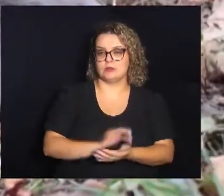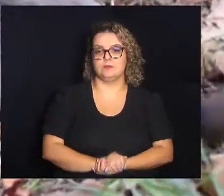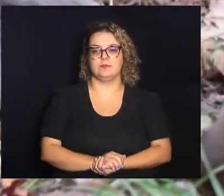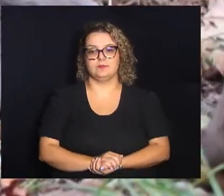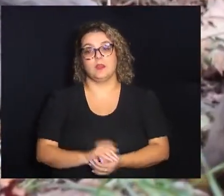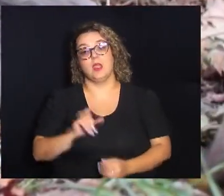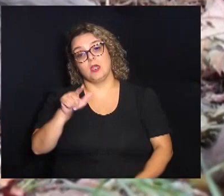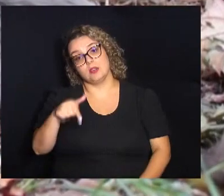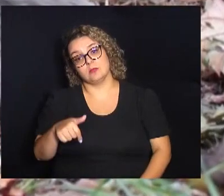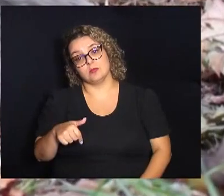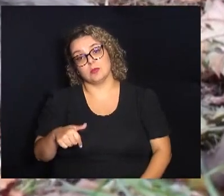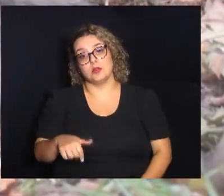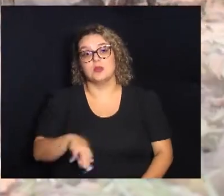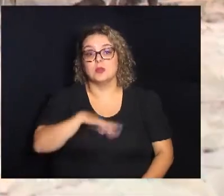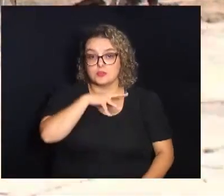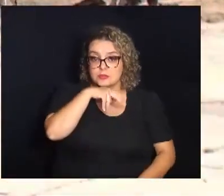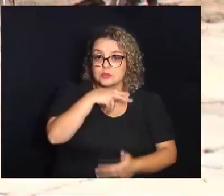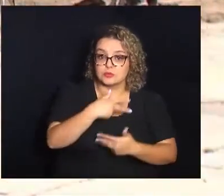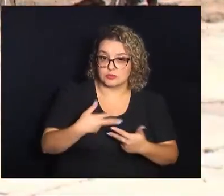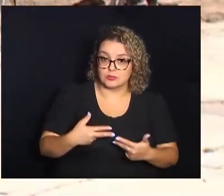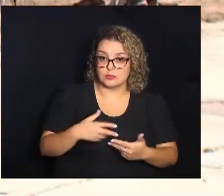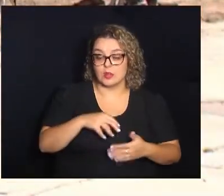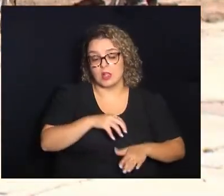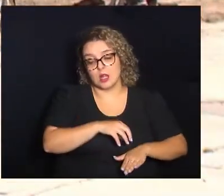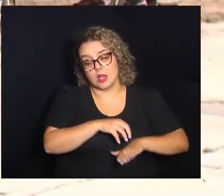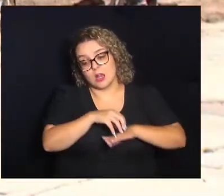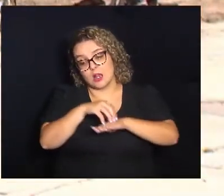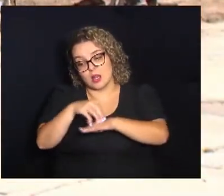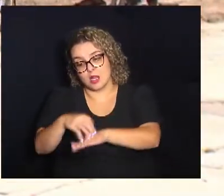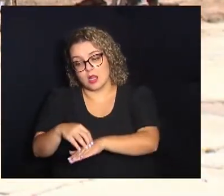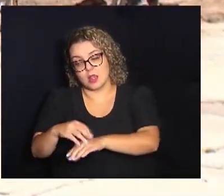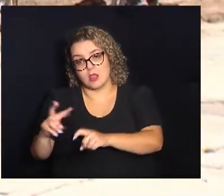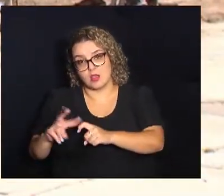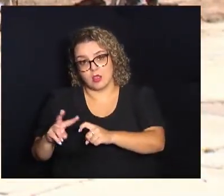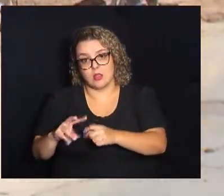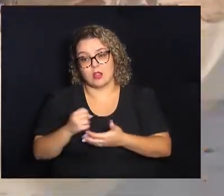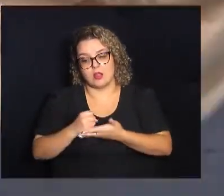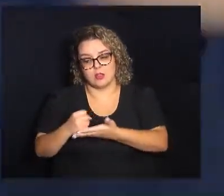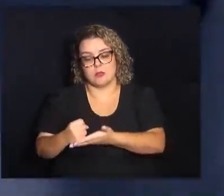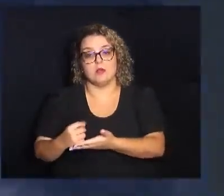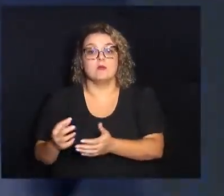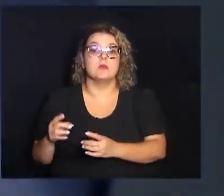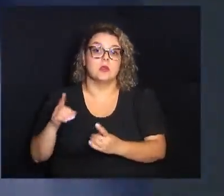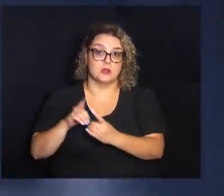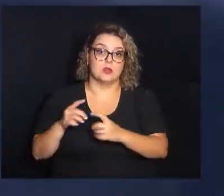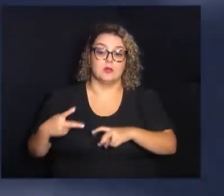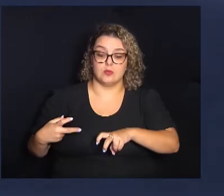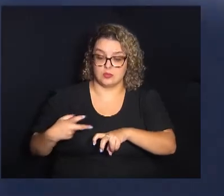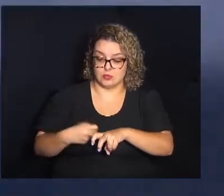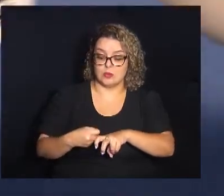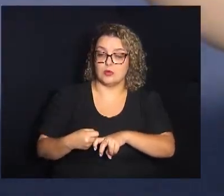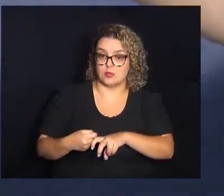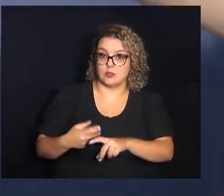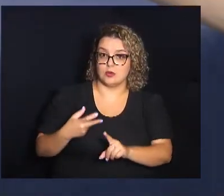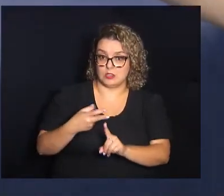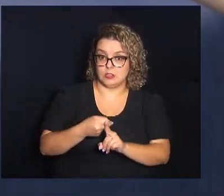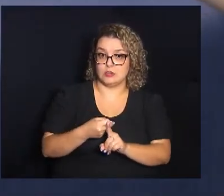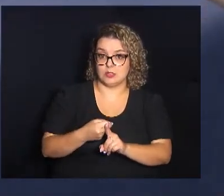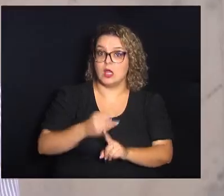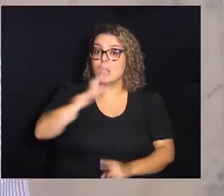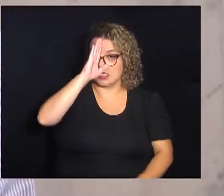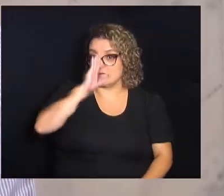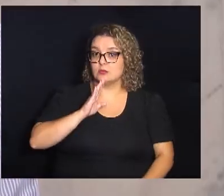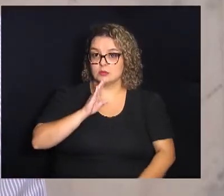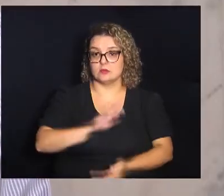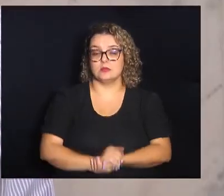levar o bichinho a uma das clínicas veterinárias móveis para que passe por consulta, seja vacinado e microchipado